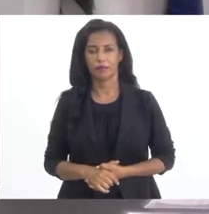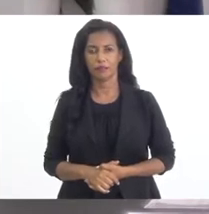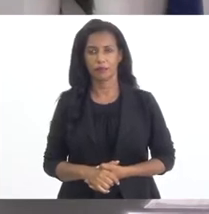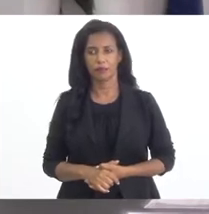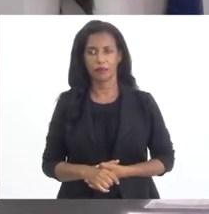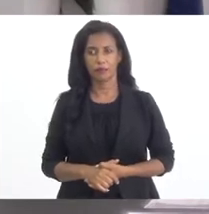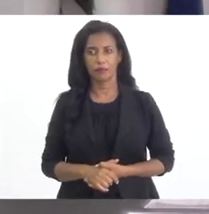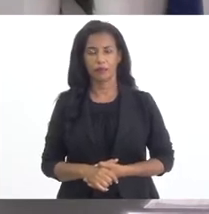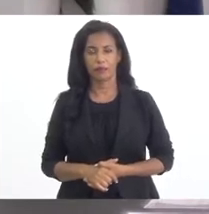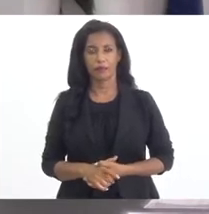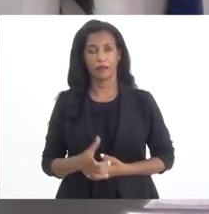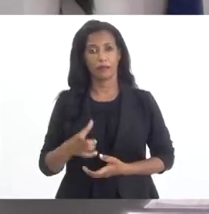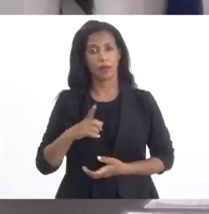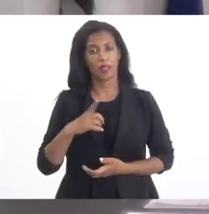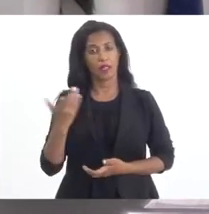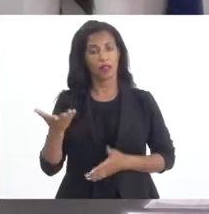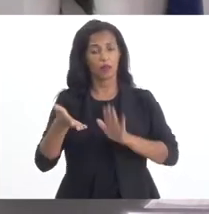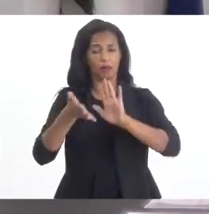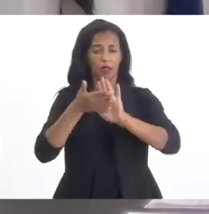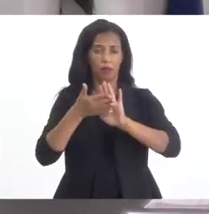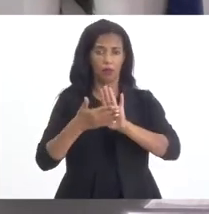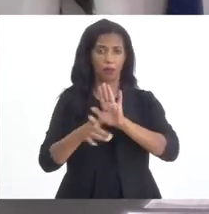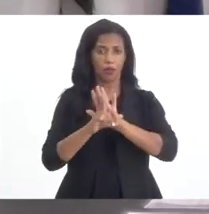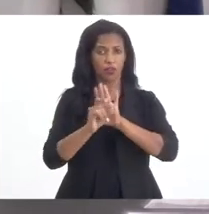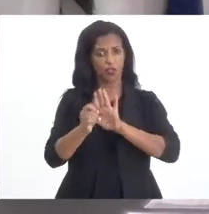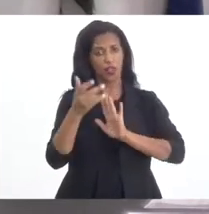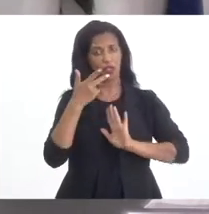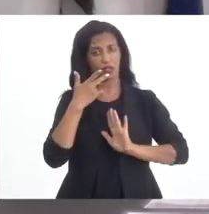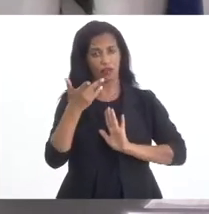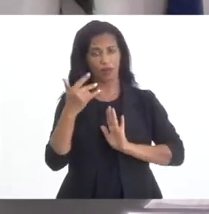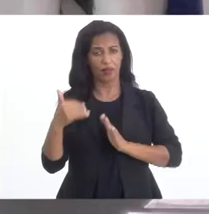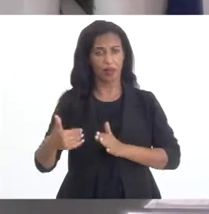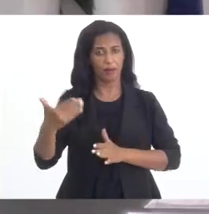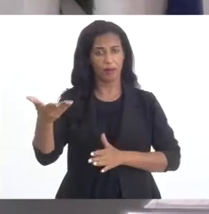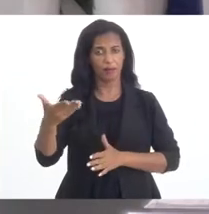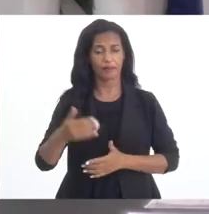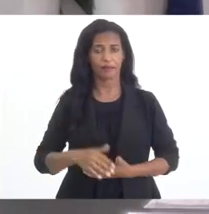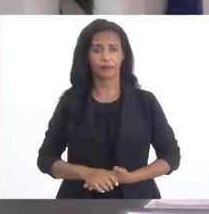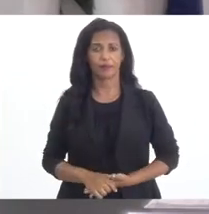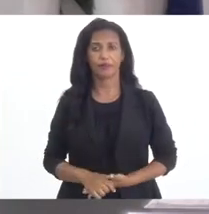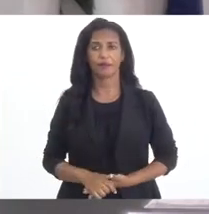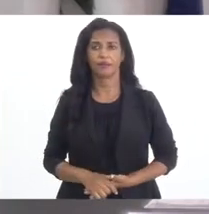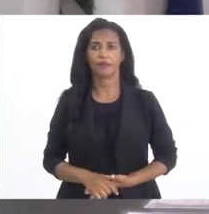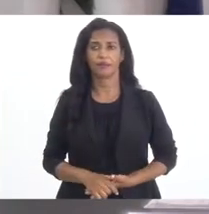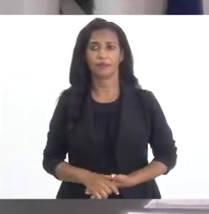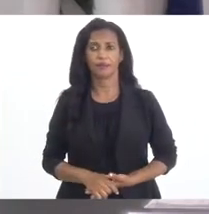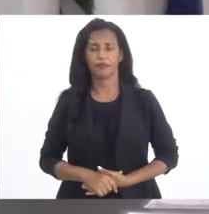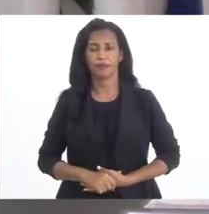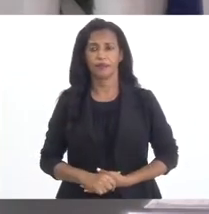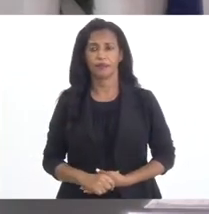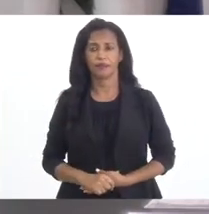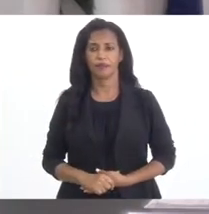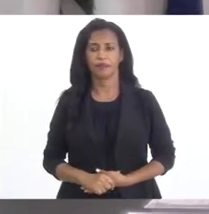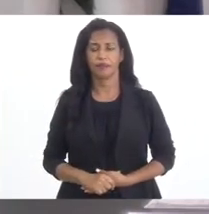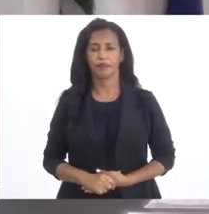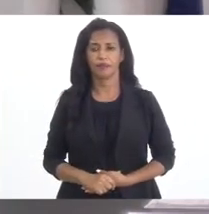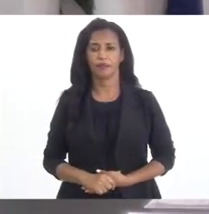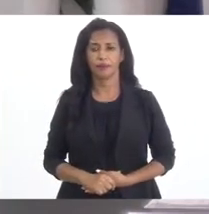Então, tem aí o trâmite da proposta de lei, como já mencionei. Próximo. Pode seguir.